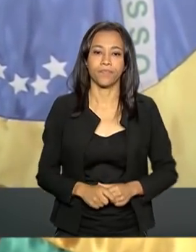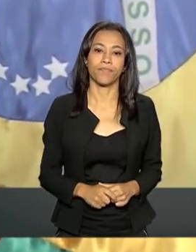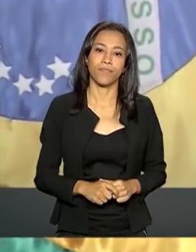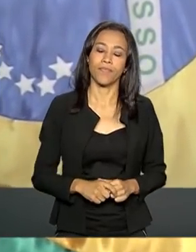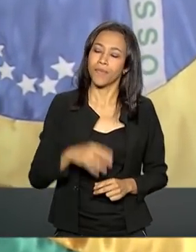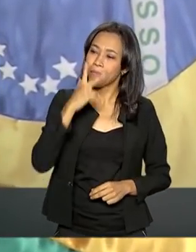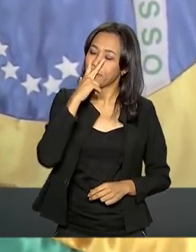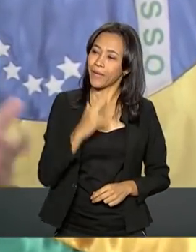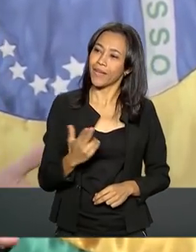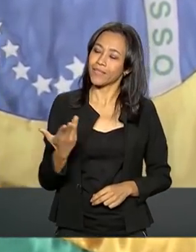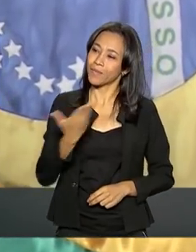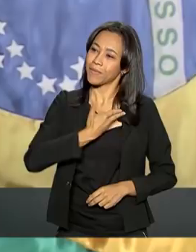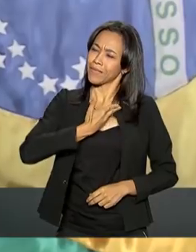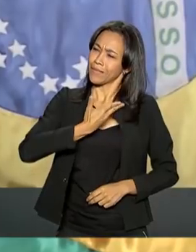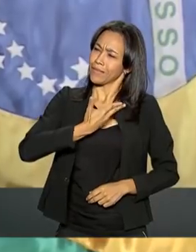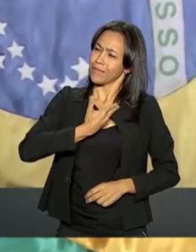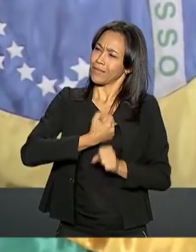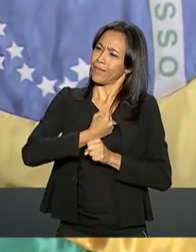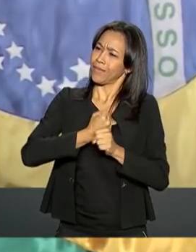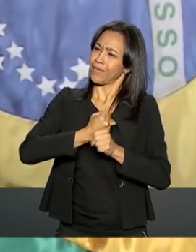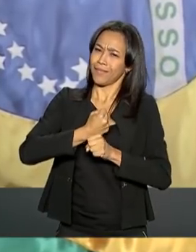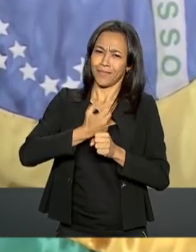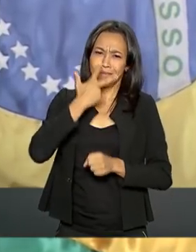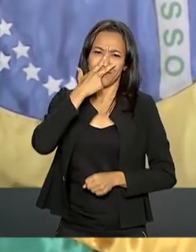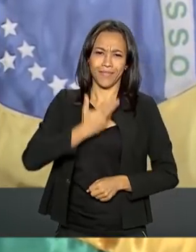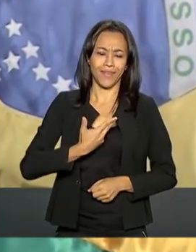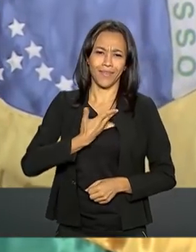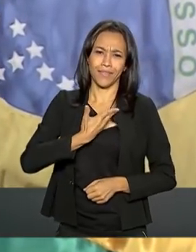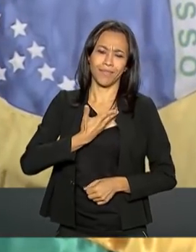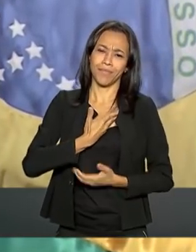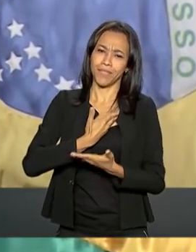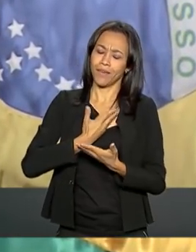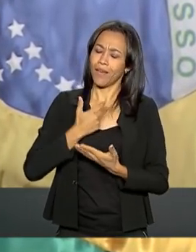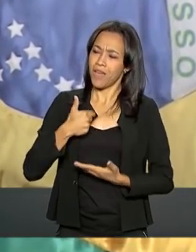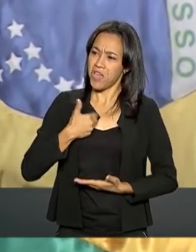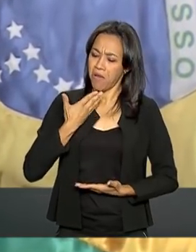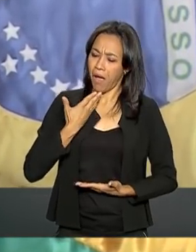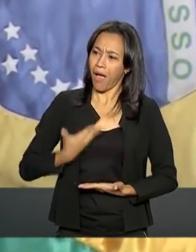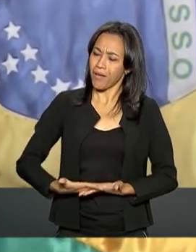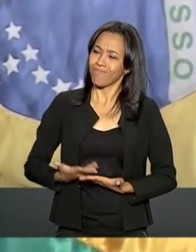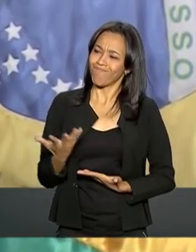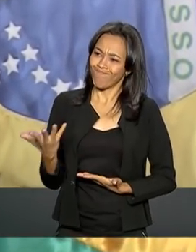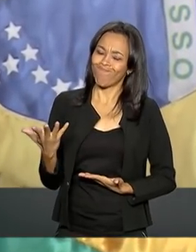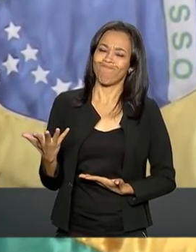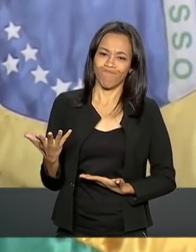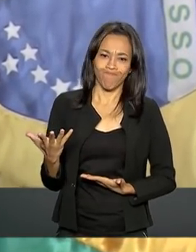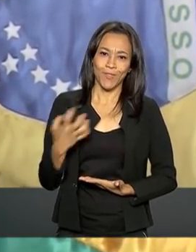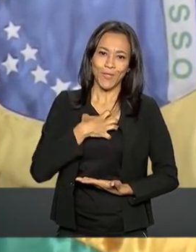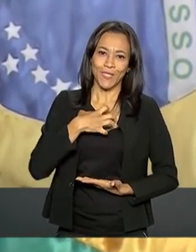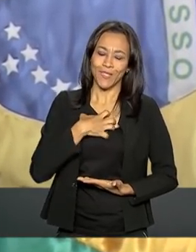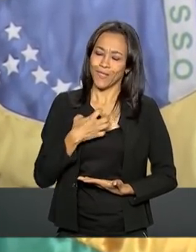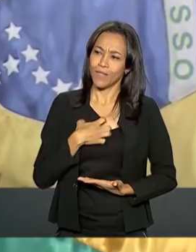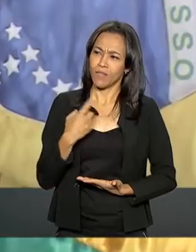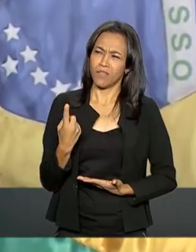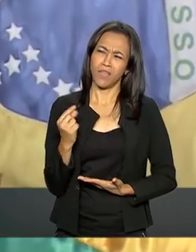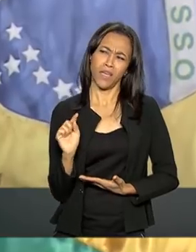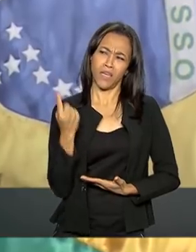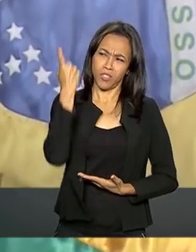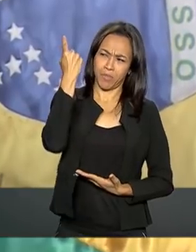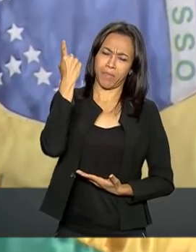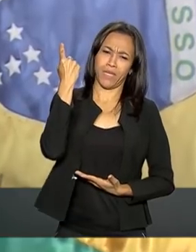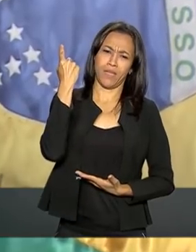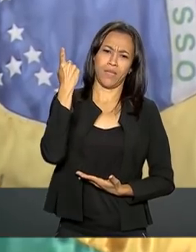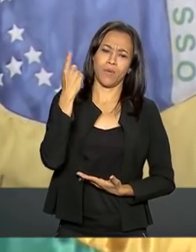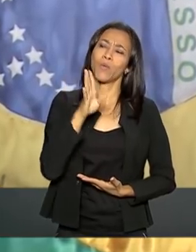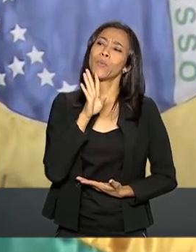parece que somos amigos de há muito tempo. A minha admiração de Vossa Excelência realmente vem desde o primeiro mandato, quando eu o